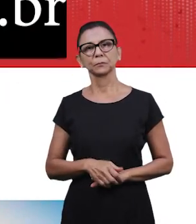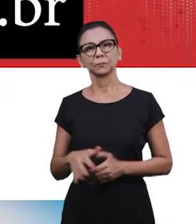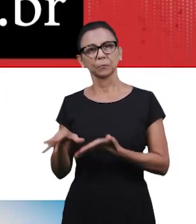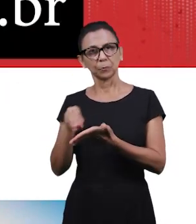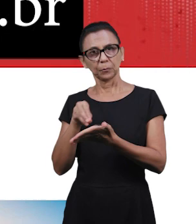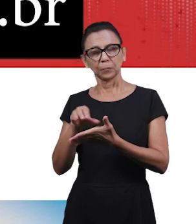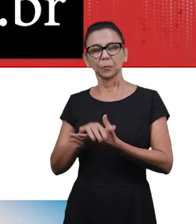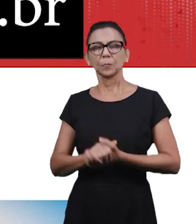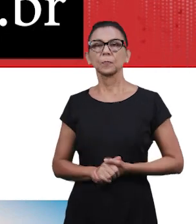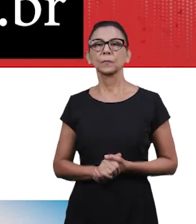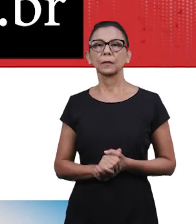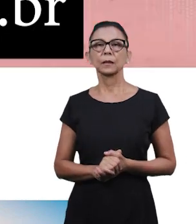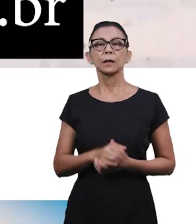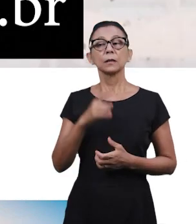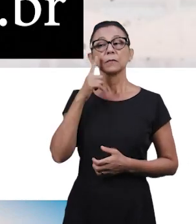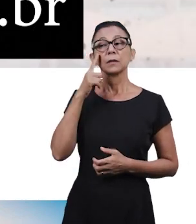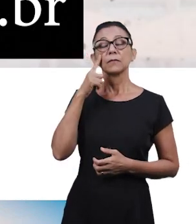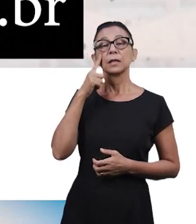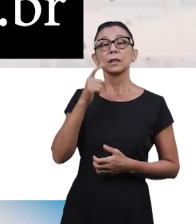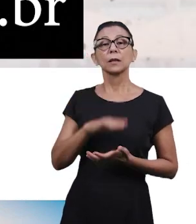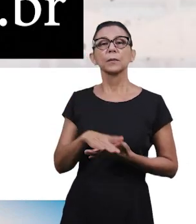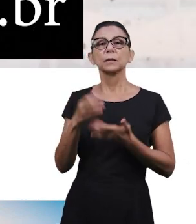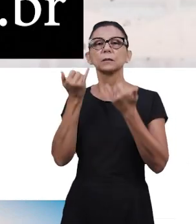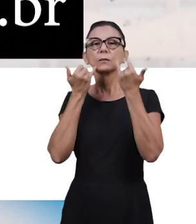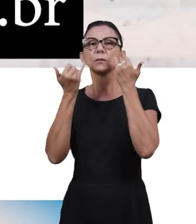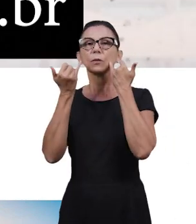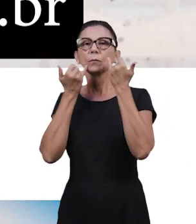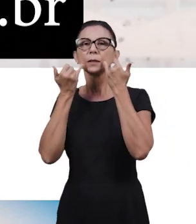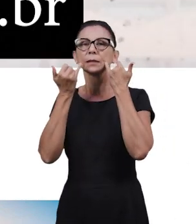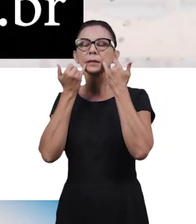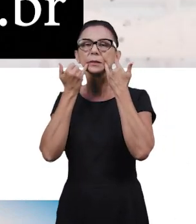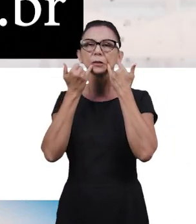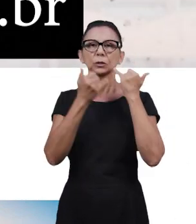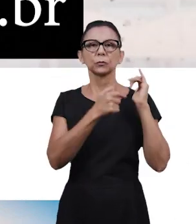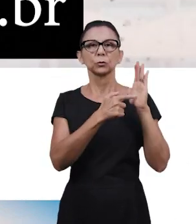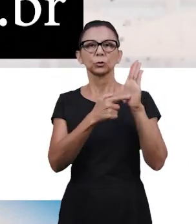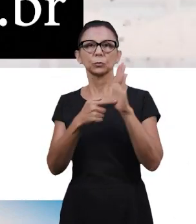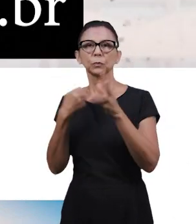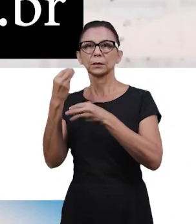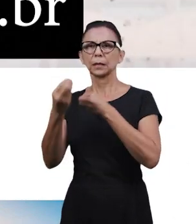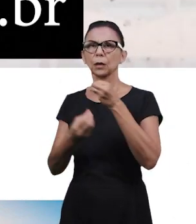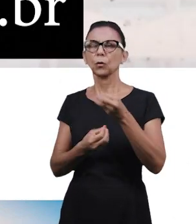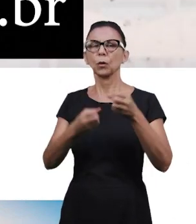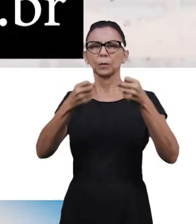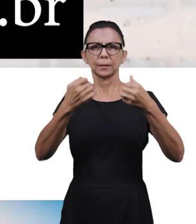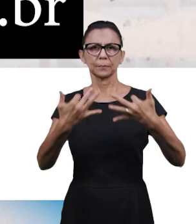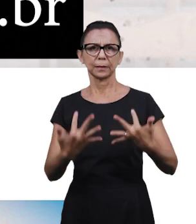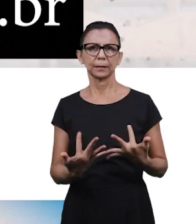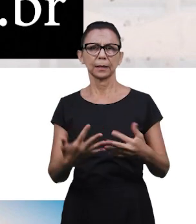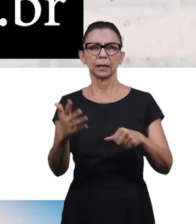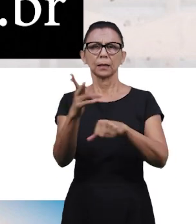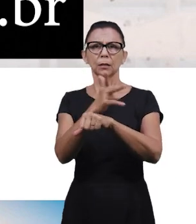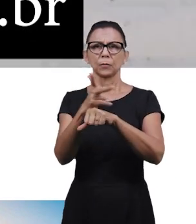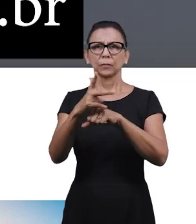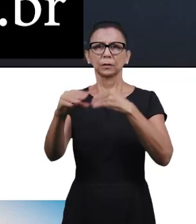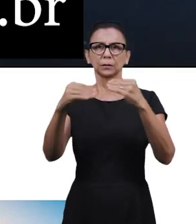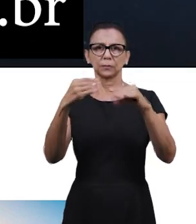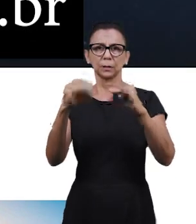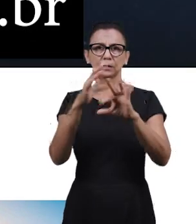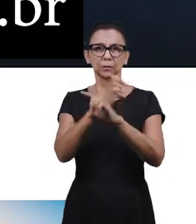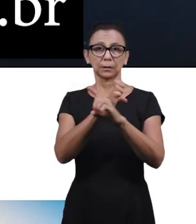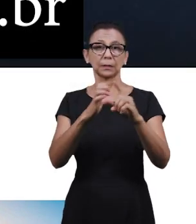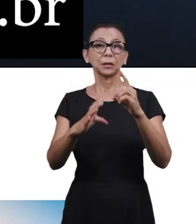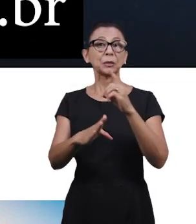igrejacristamaranata.org.br, para ter acesso às informações que vão te conduzir a como enviar os vídeos para a Escola